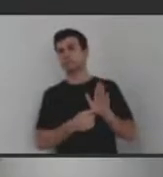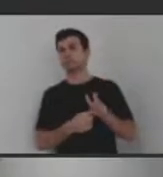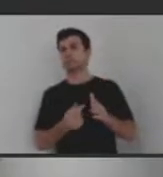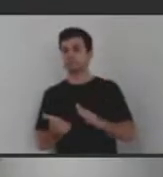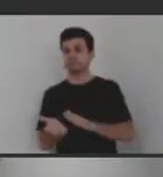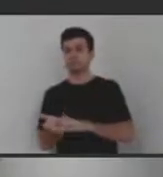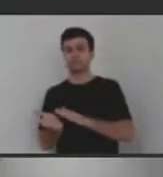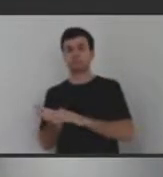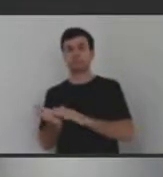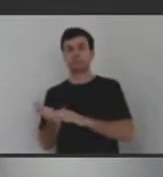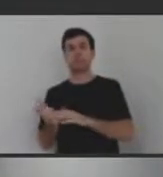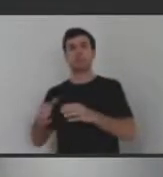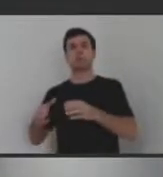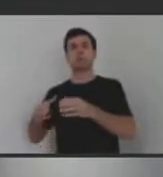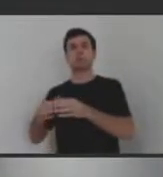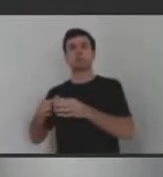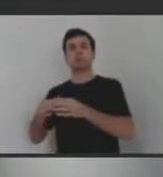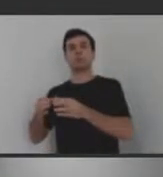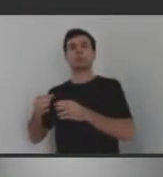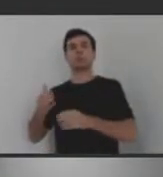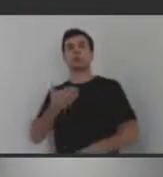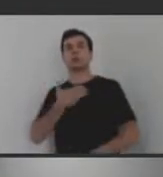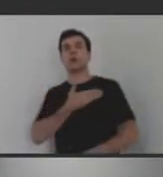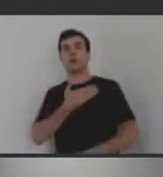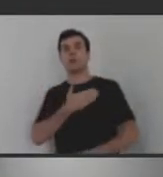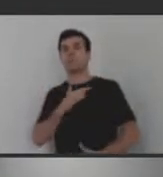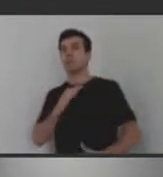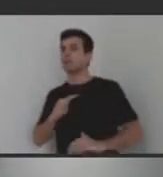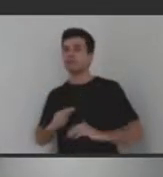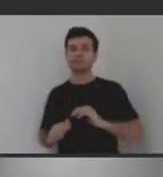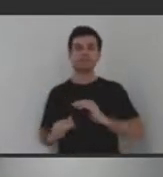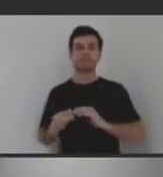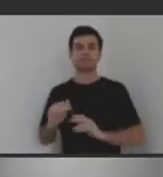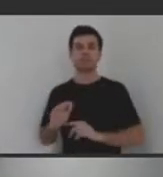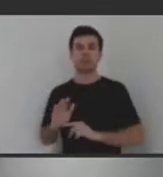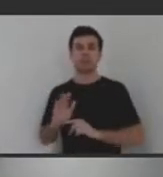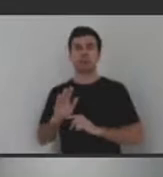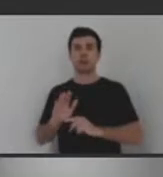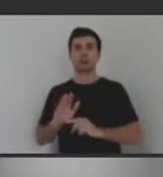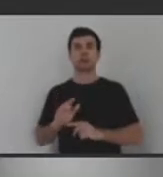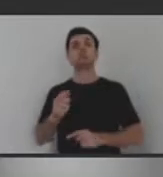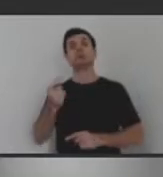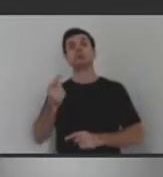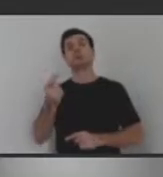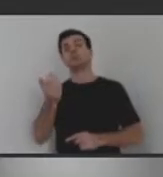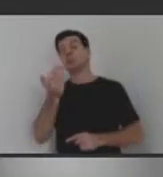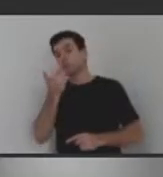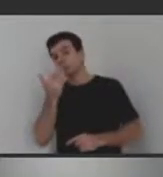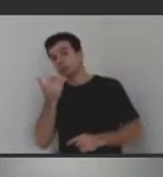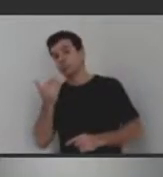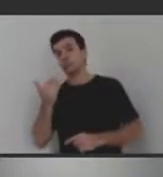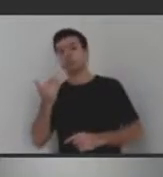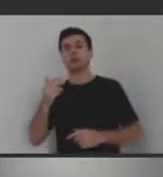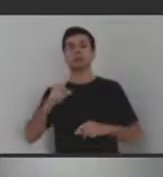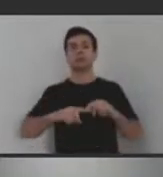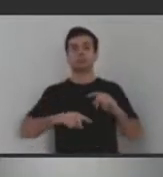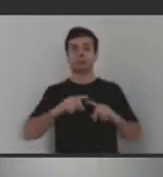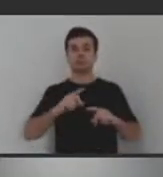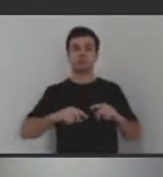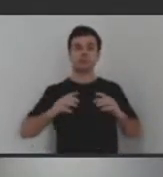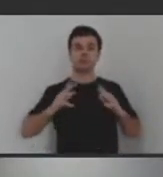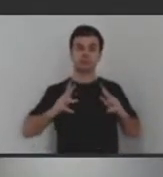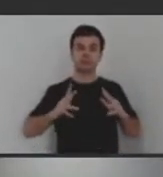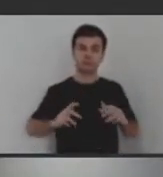grupo social Amigos em Ação pela realização da campanha de arrecadação de alimentos, produtos de higiene, materiais de limpeza,